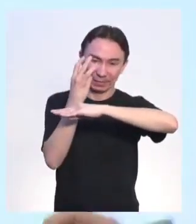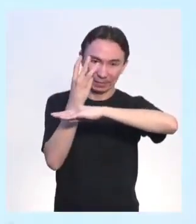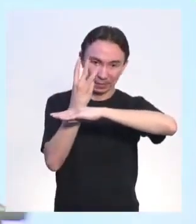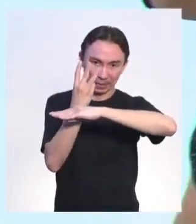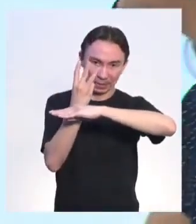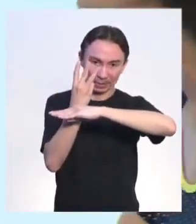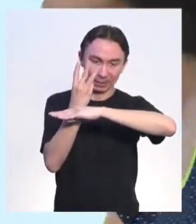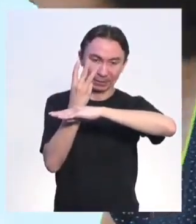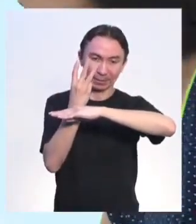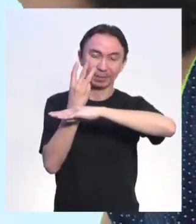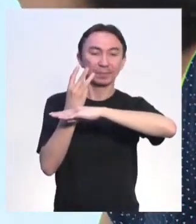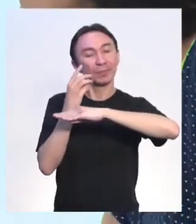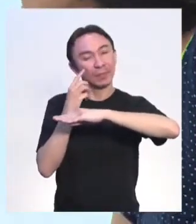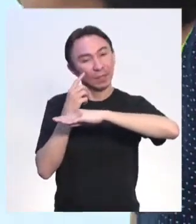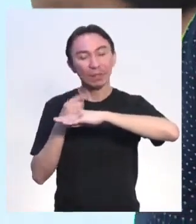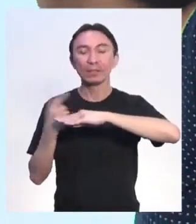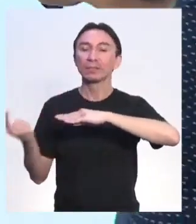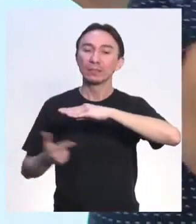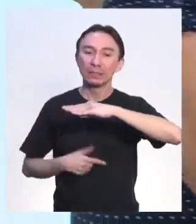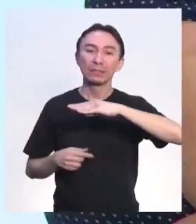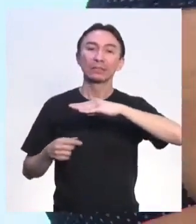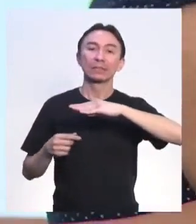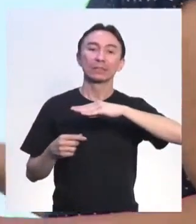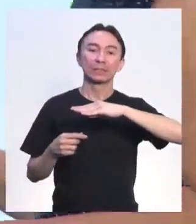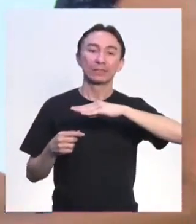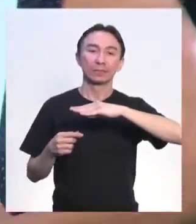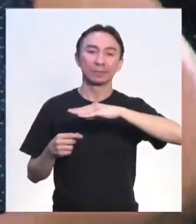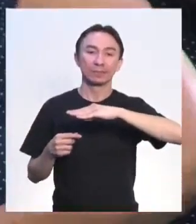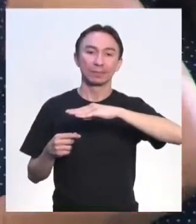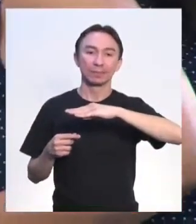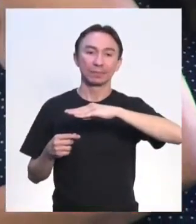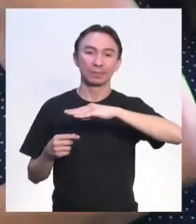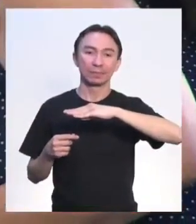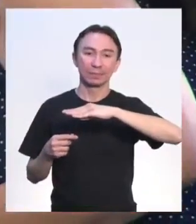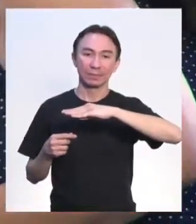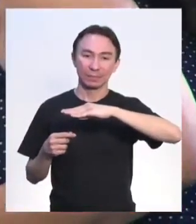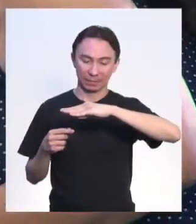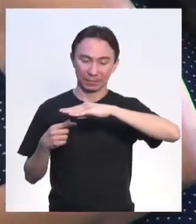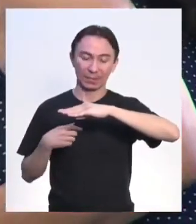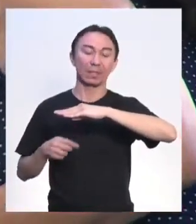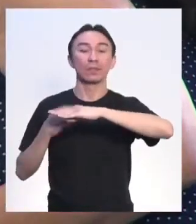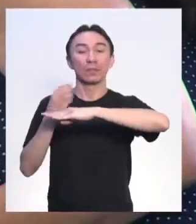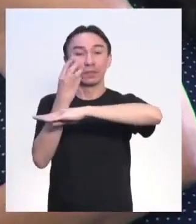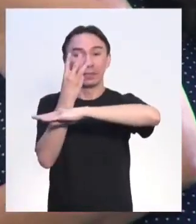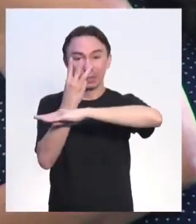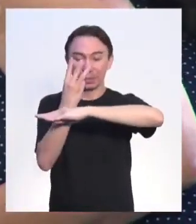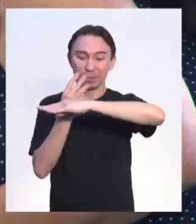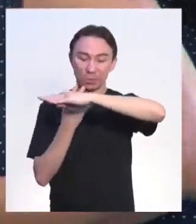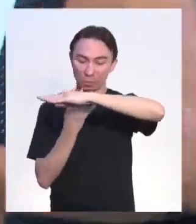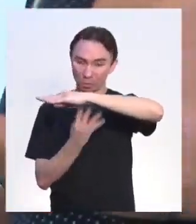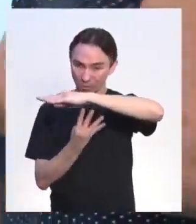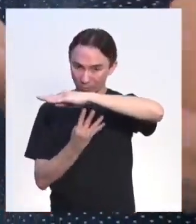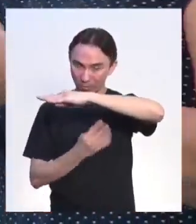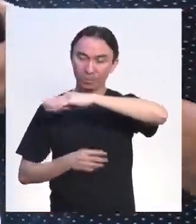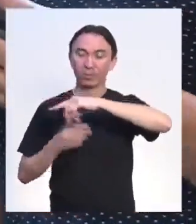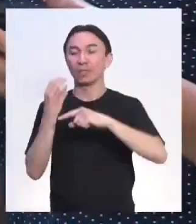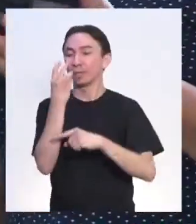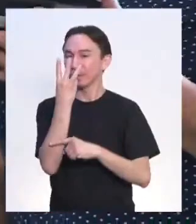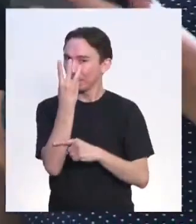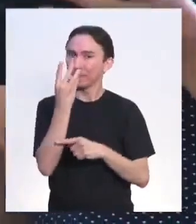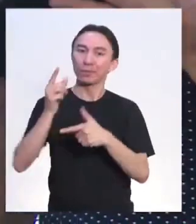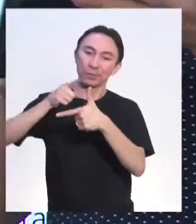3. Pego a fração... Ih, fez um rabisco aqui. Pego a fração 3